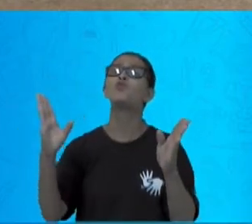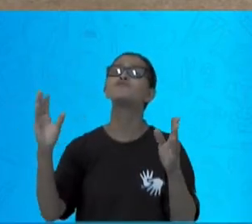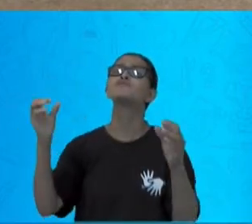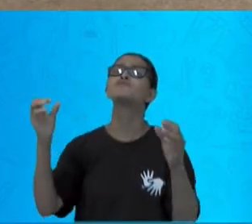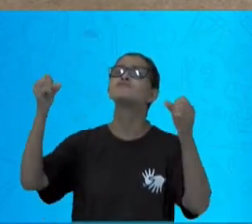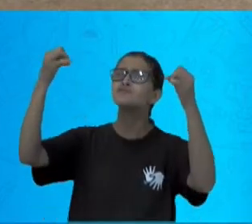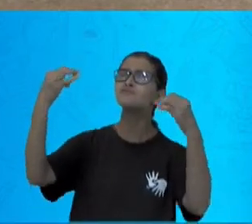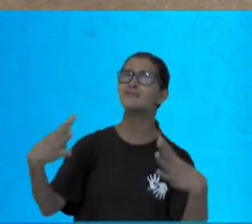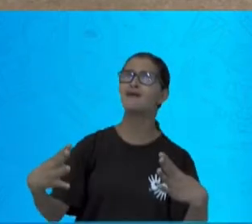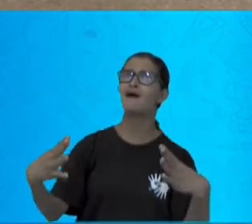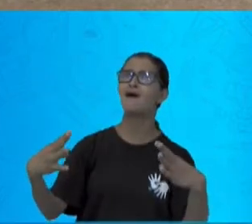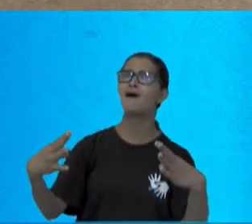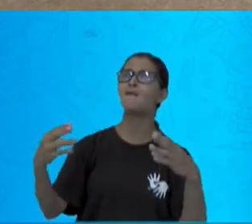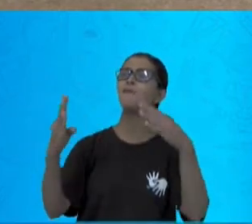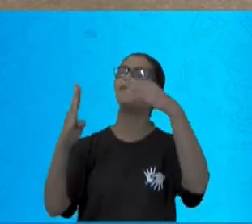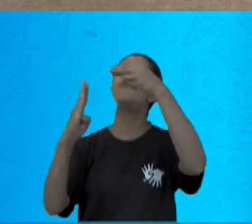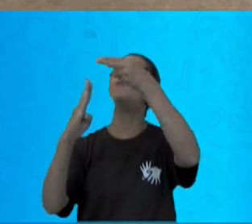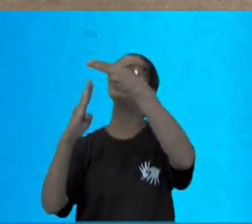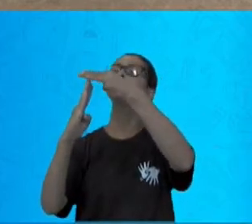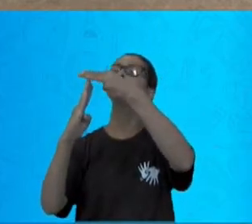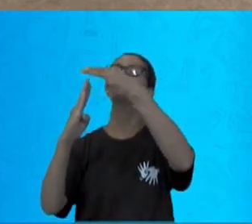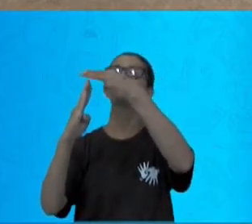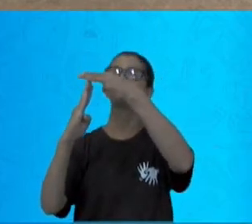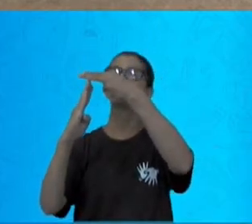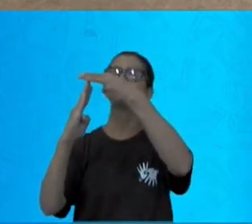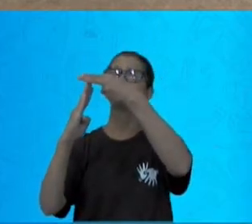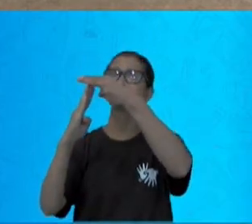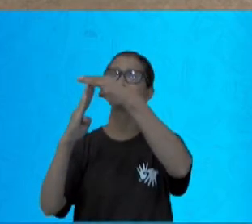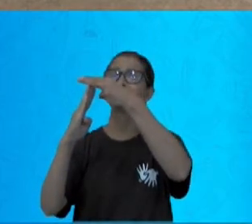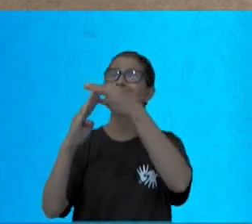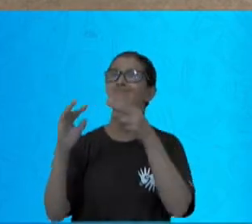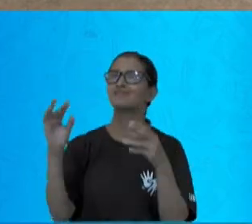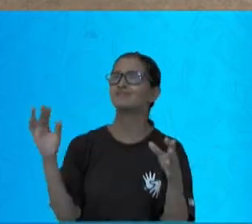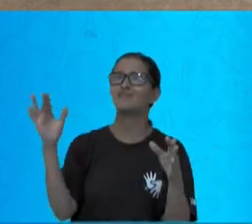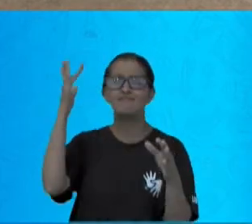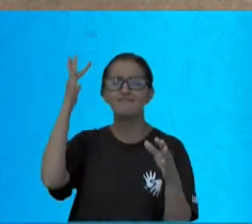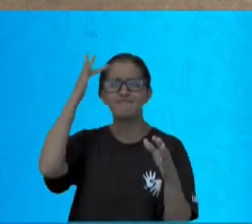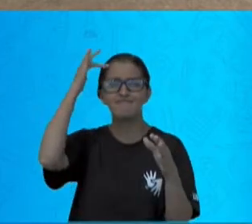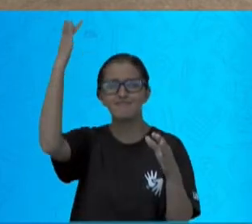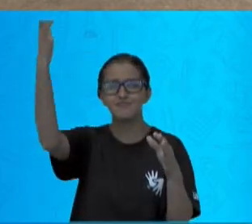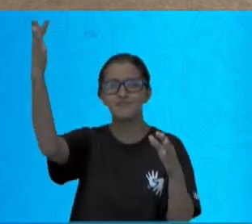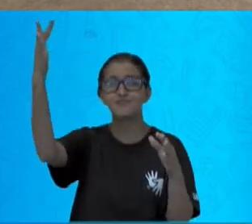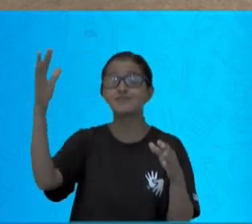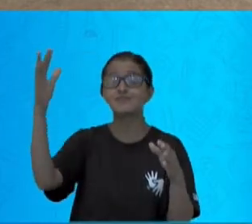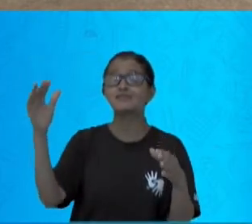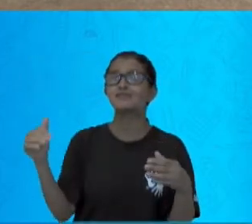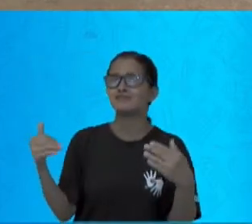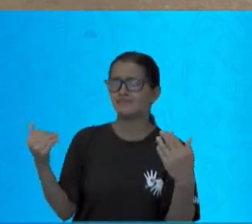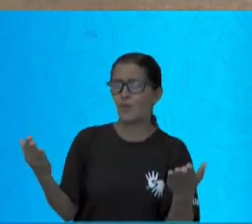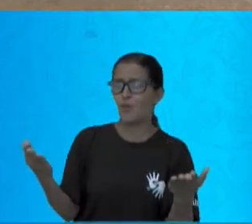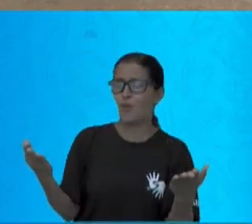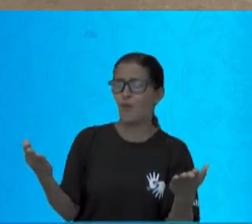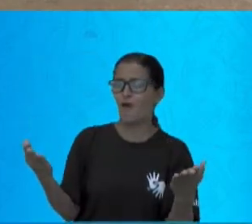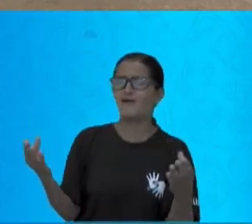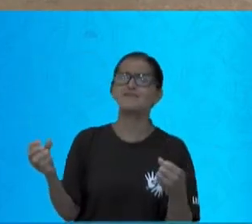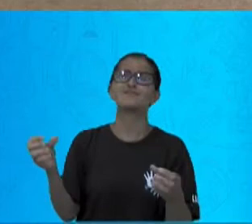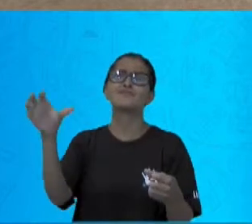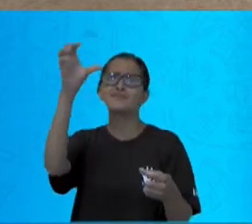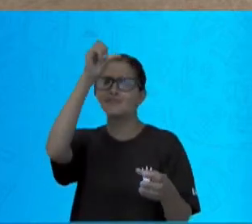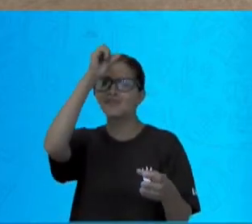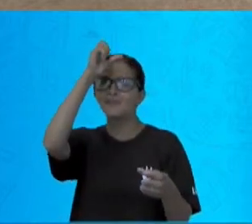potenciação. A potenciação é muito fácil. O que nós vamos definir potenciação? É